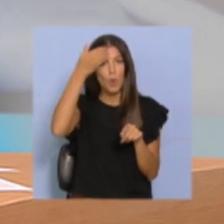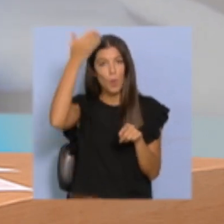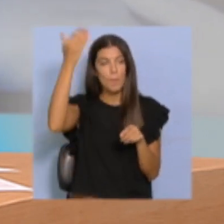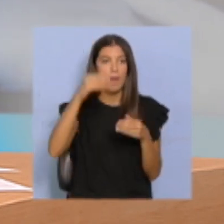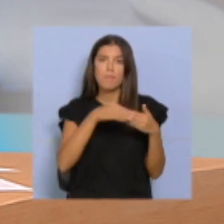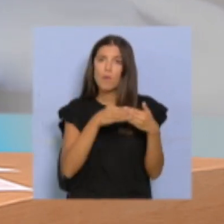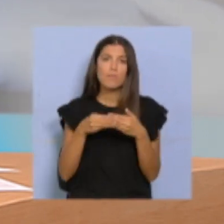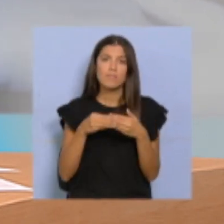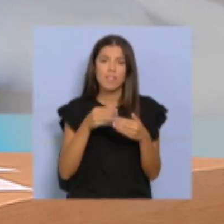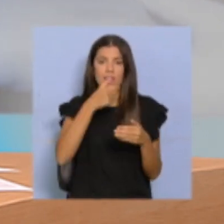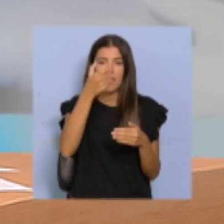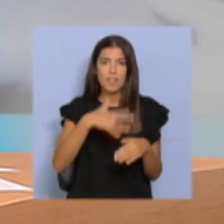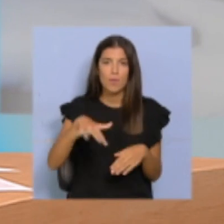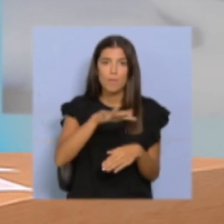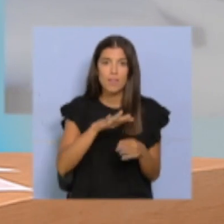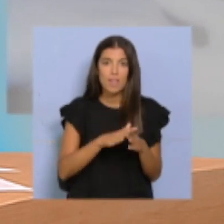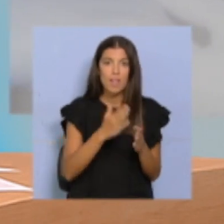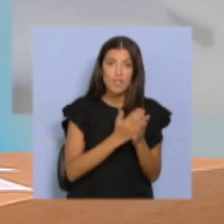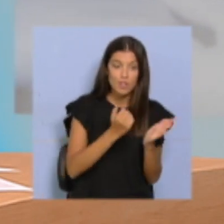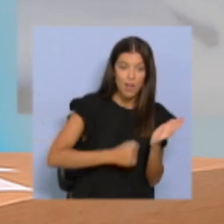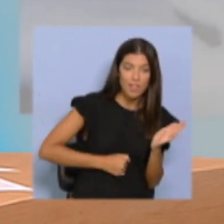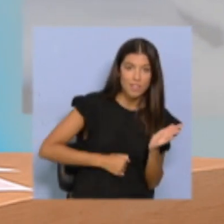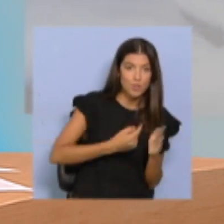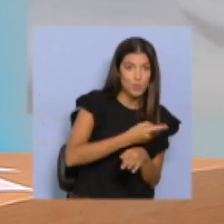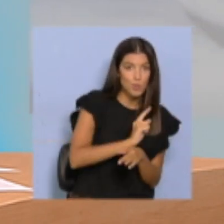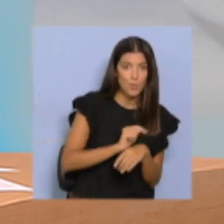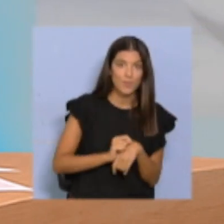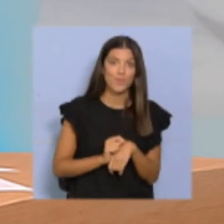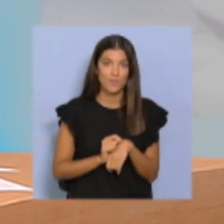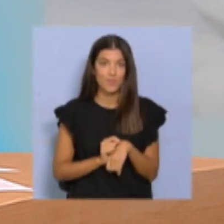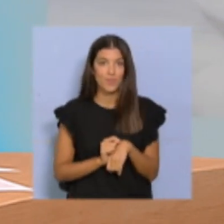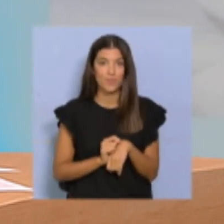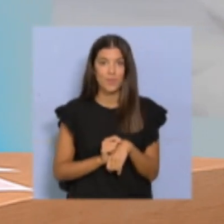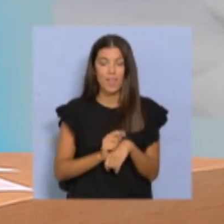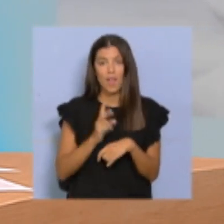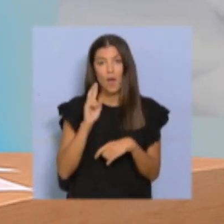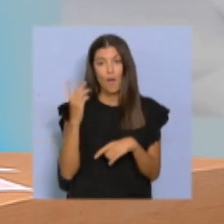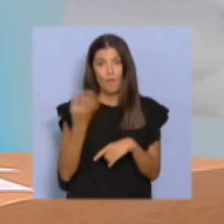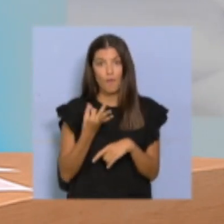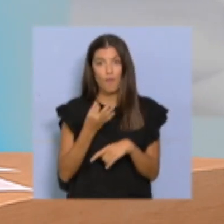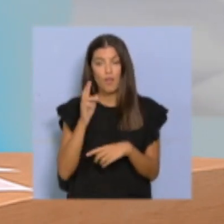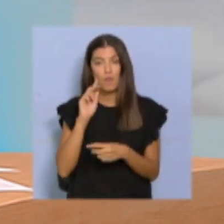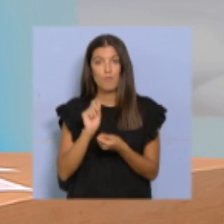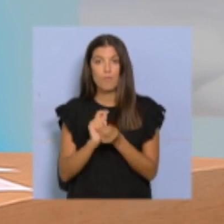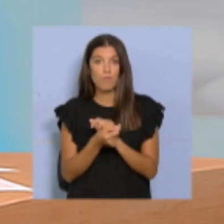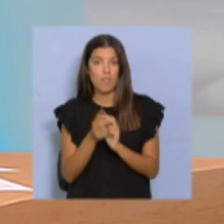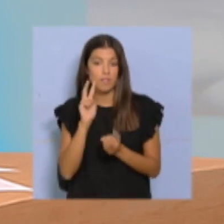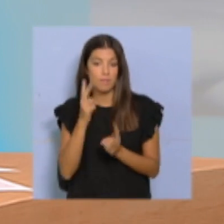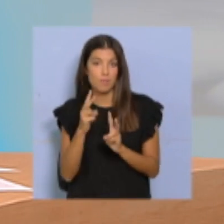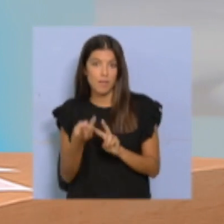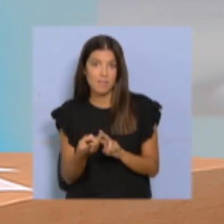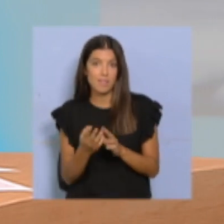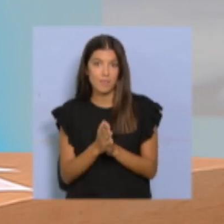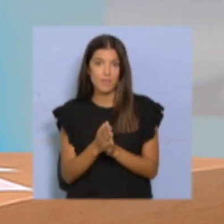humanidade, ou seja, não foi só para os cristãos que esta mudança de perspectiva avançou, não é? Portanto,